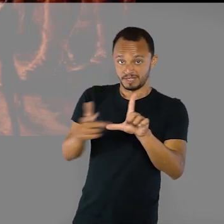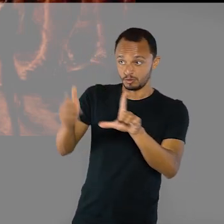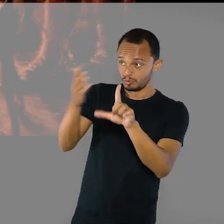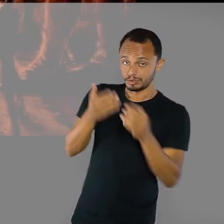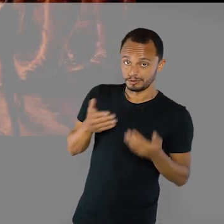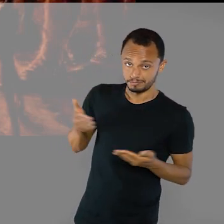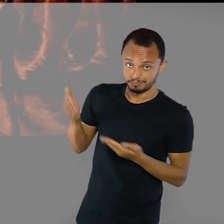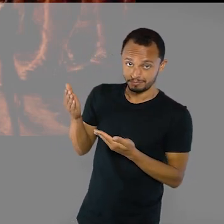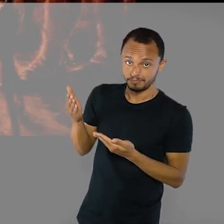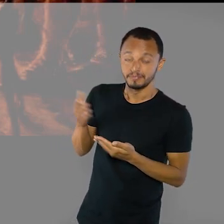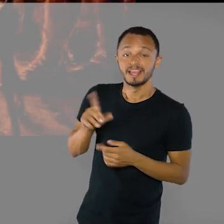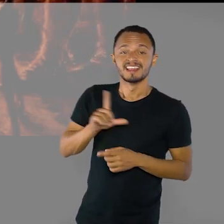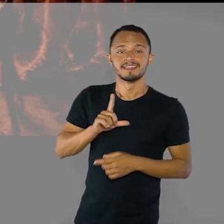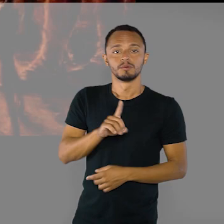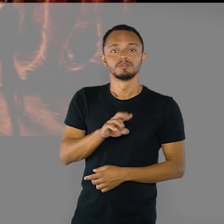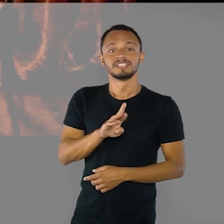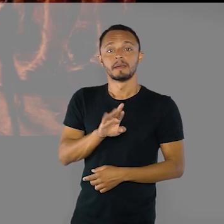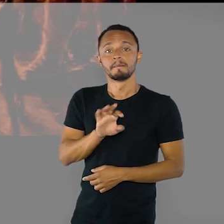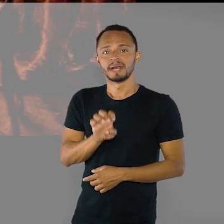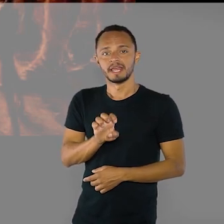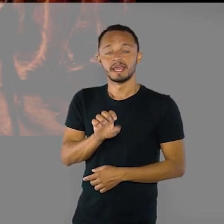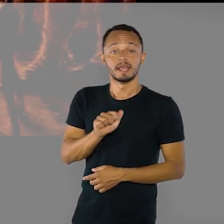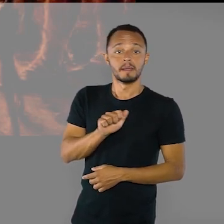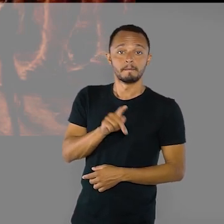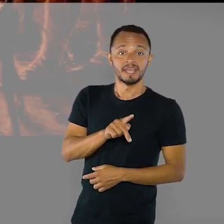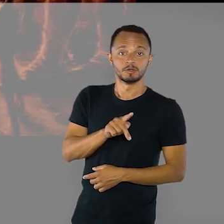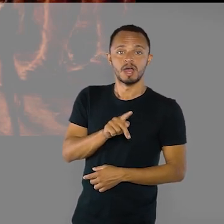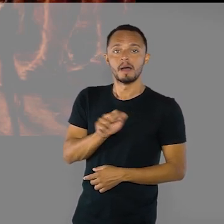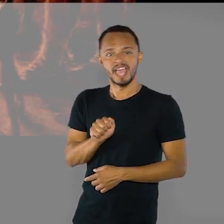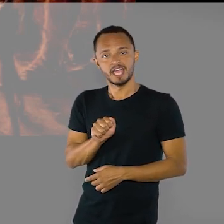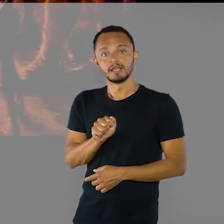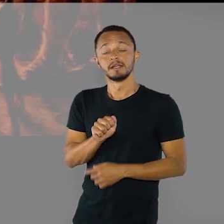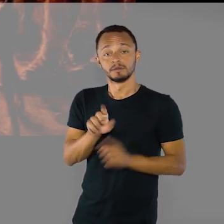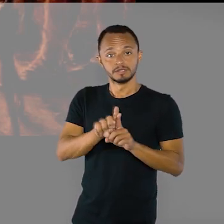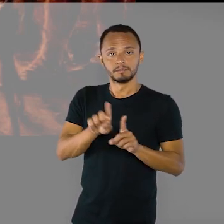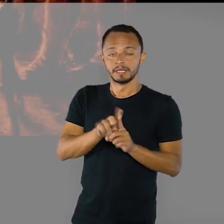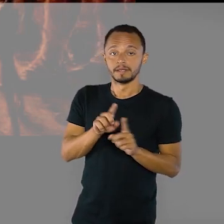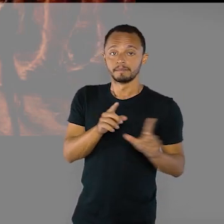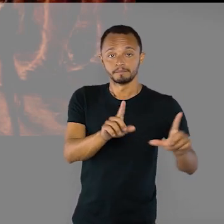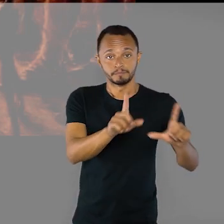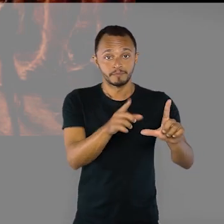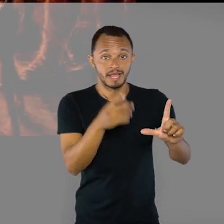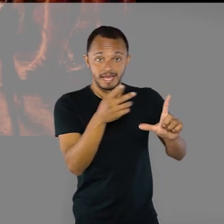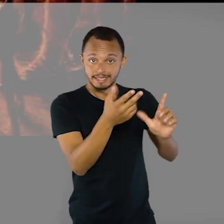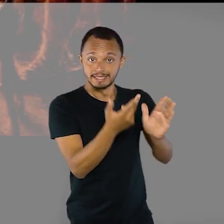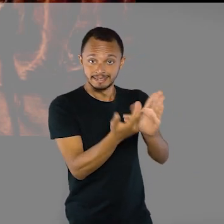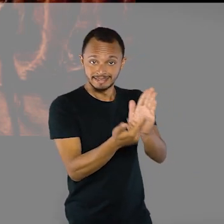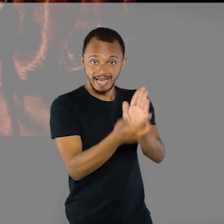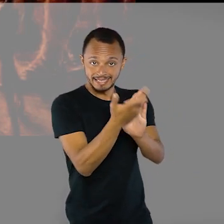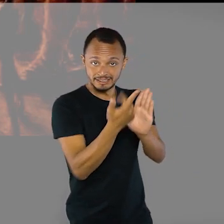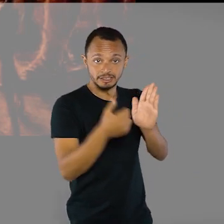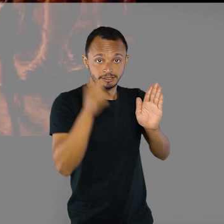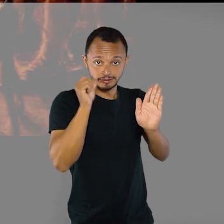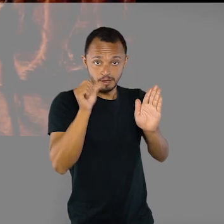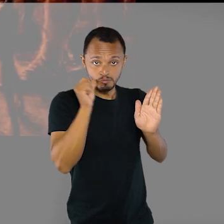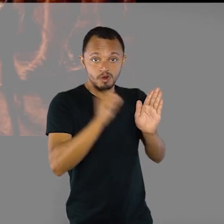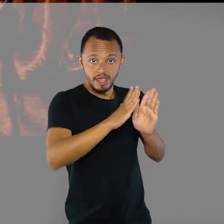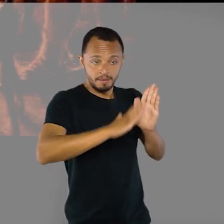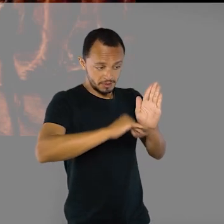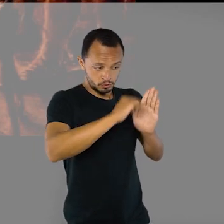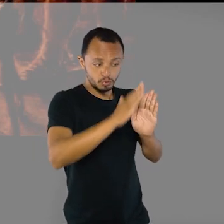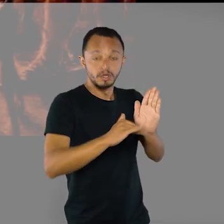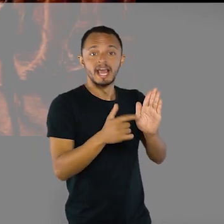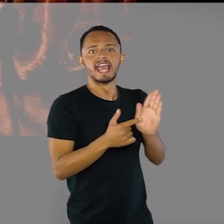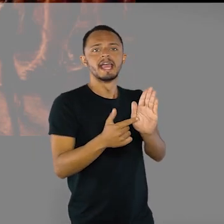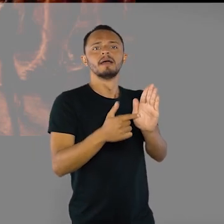Jean-Baptiste Debré e o próprio Pedro Américo. Essa artista, que era ligada à Escola Nacional de Belas Artes, ela vai dar um grande destaque, um